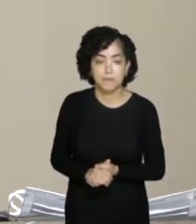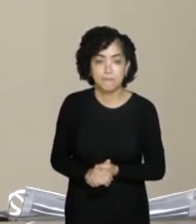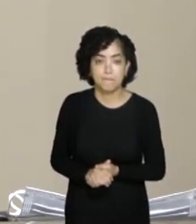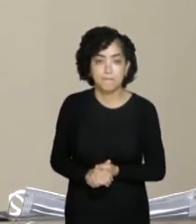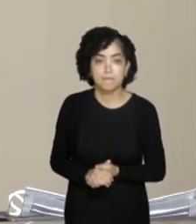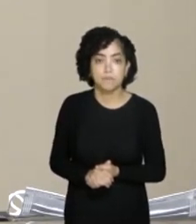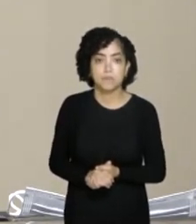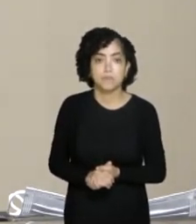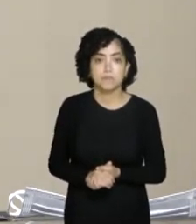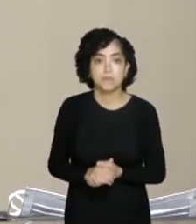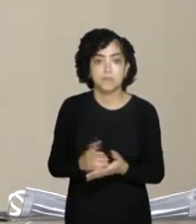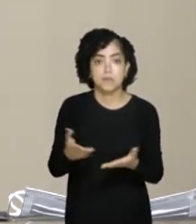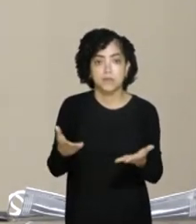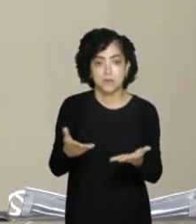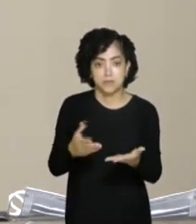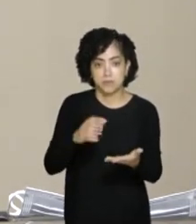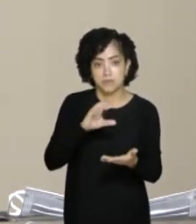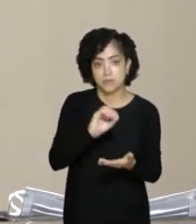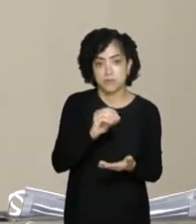Ato da mesa